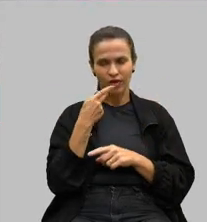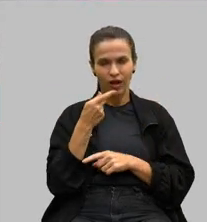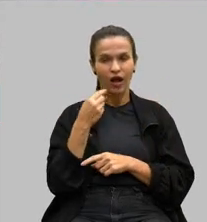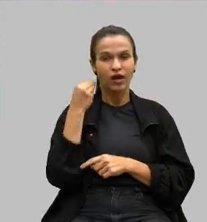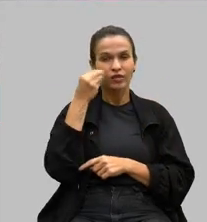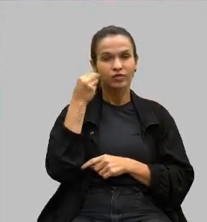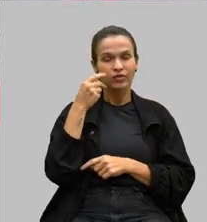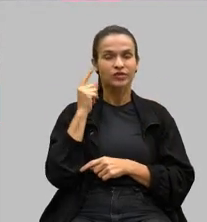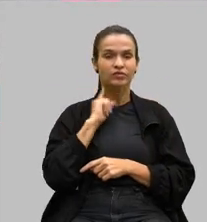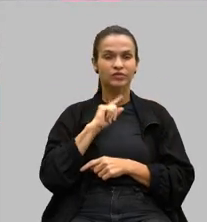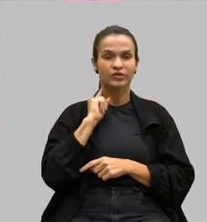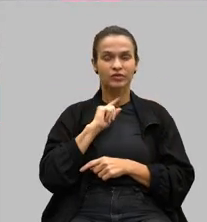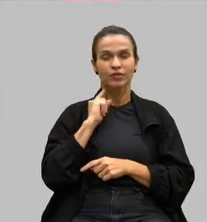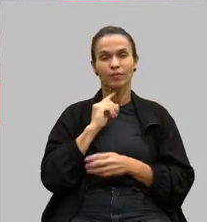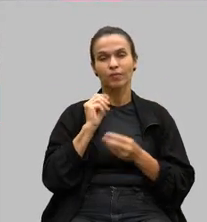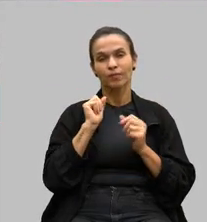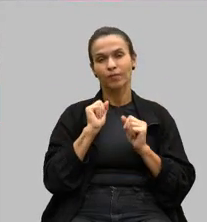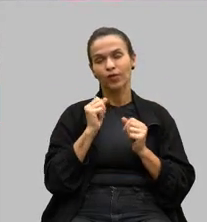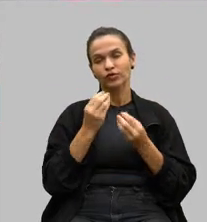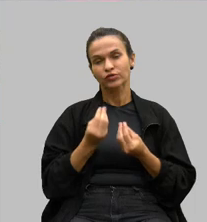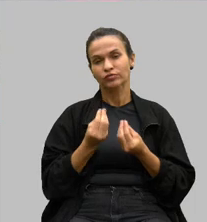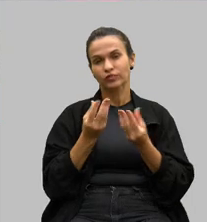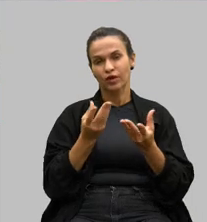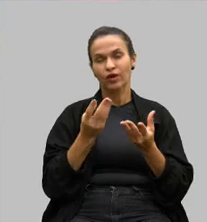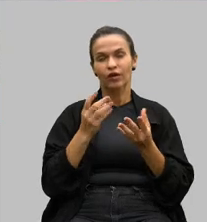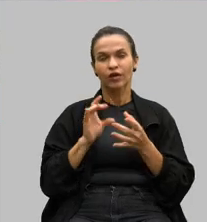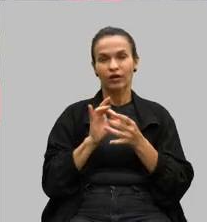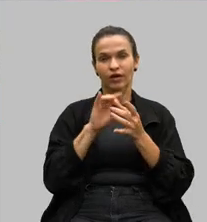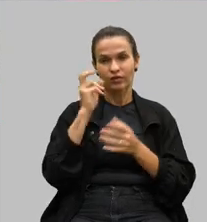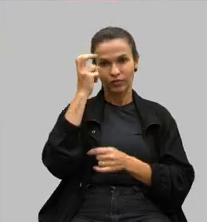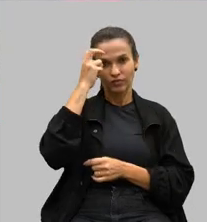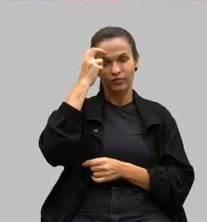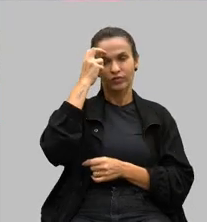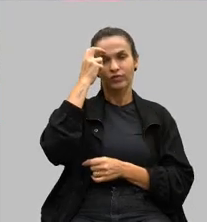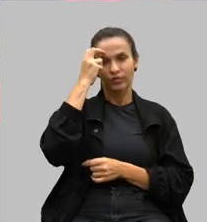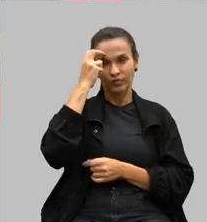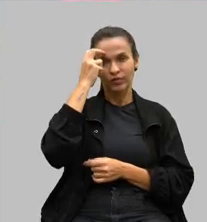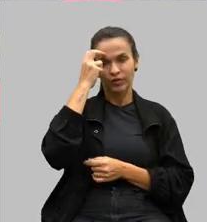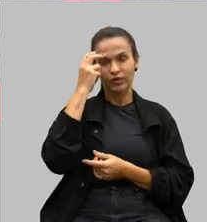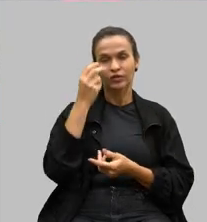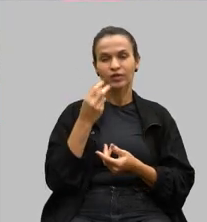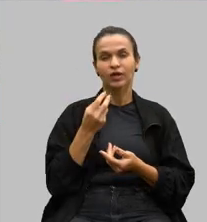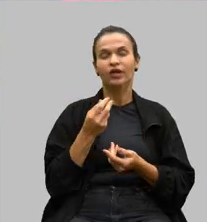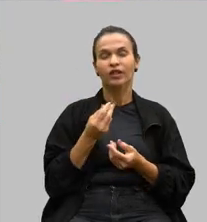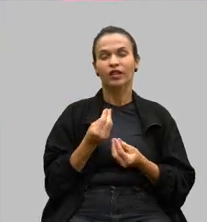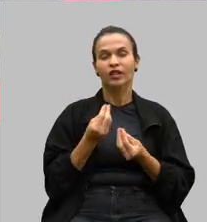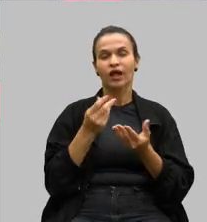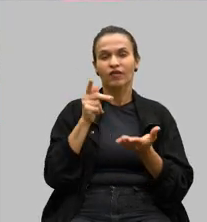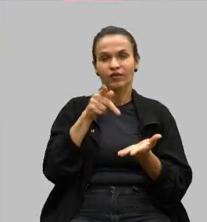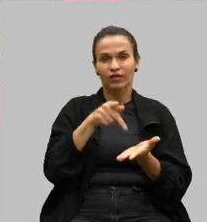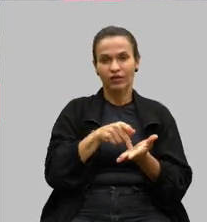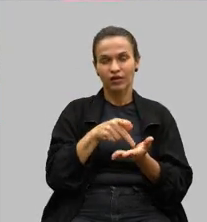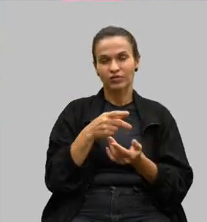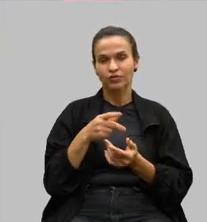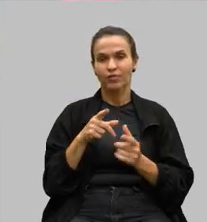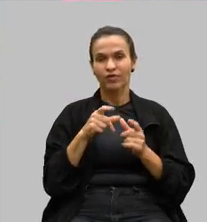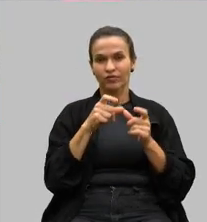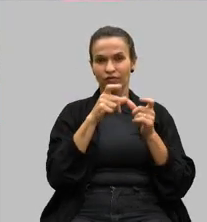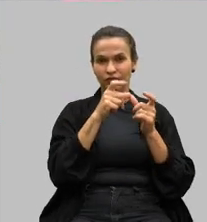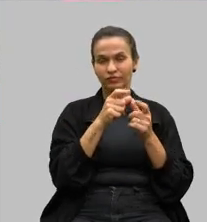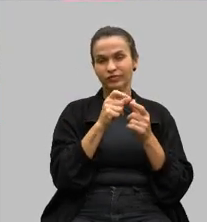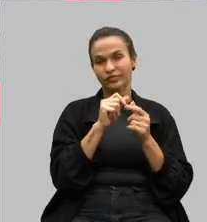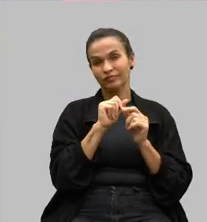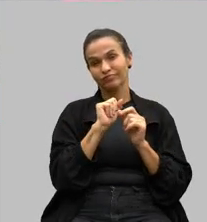Gerais só pode ser dada através do da cultura e é a cultura que dá verdade numa viagem porque senão a gente assiste pelo